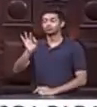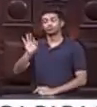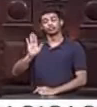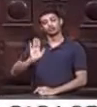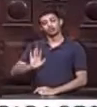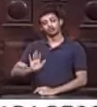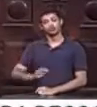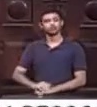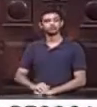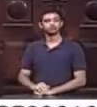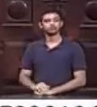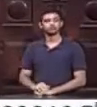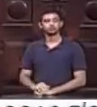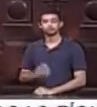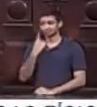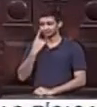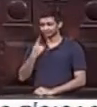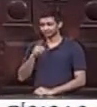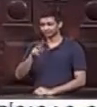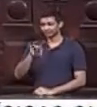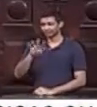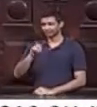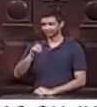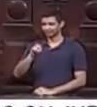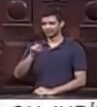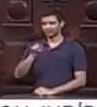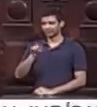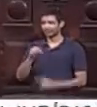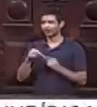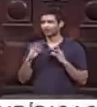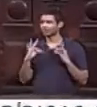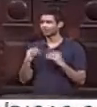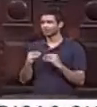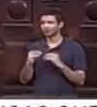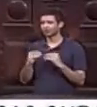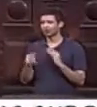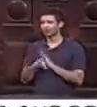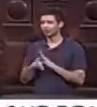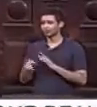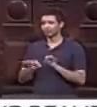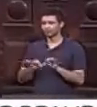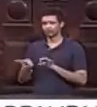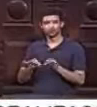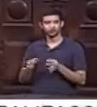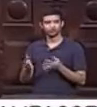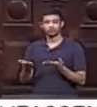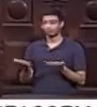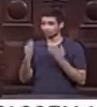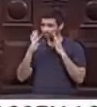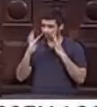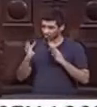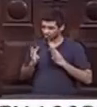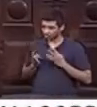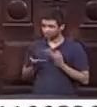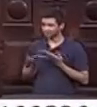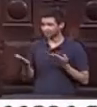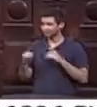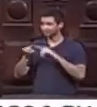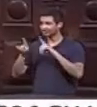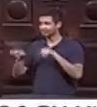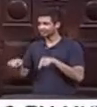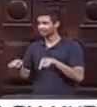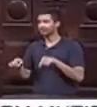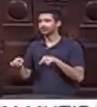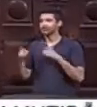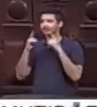Porém, esse veto é um veto total ao projeto. Presta atenção, senhoras e senhores servidores, servidores